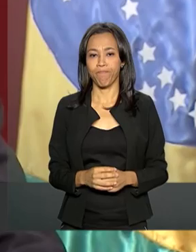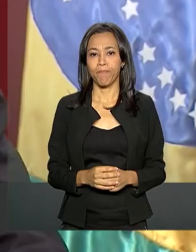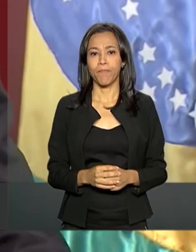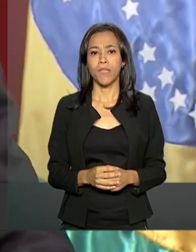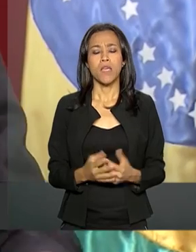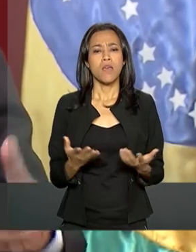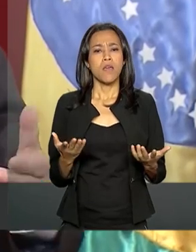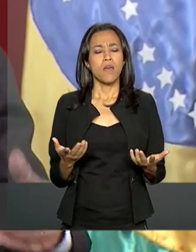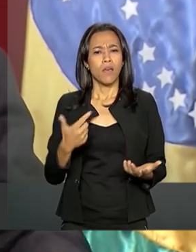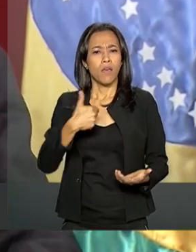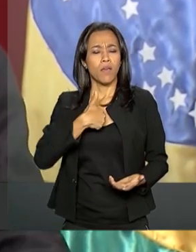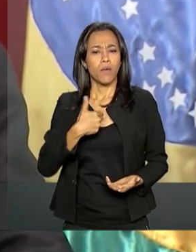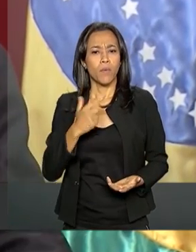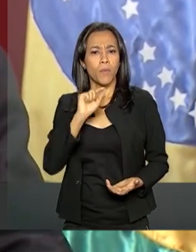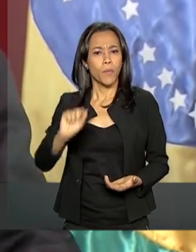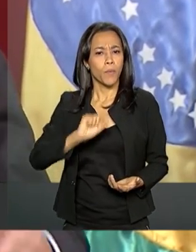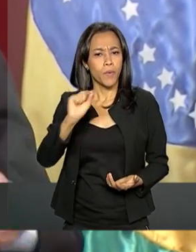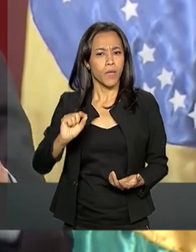sinto que